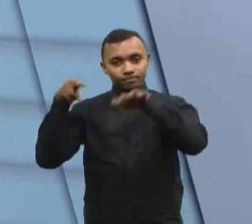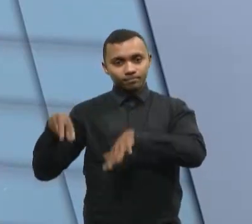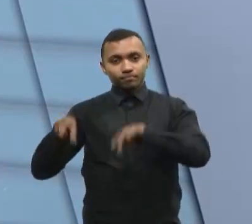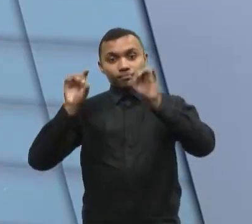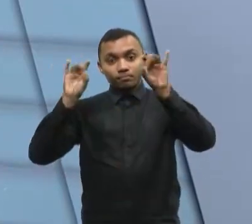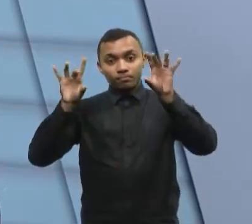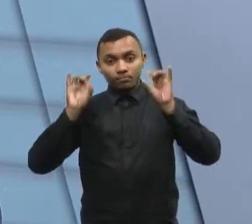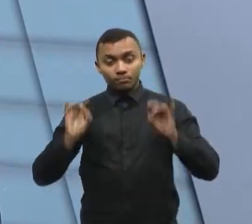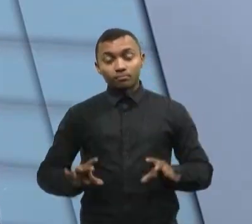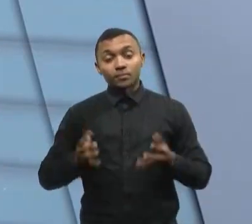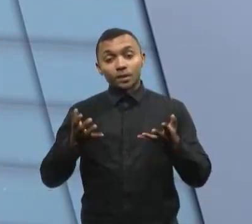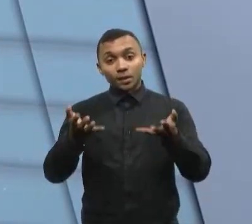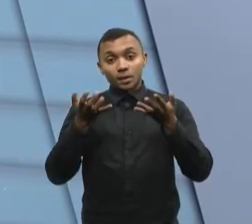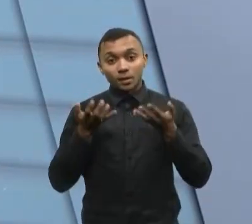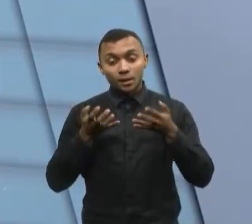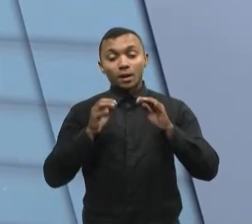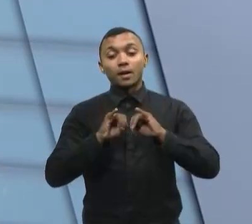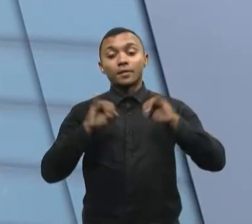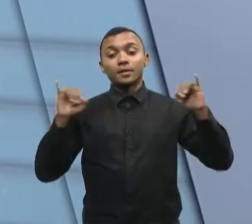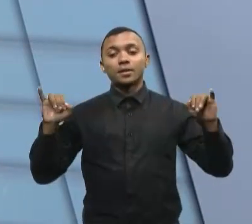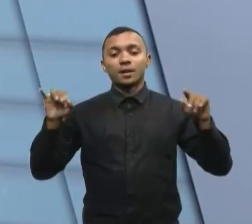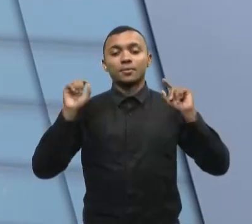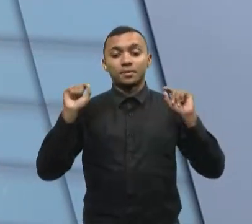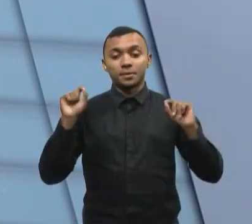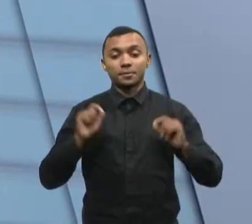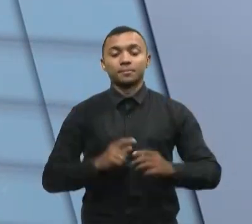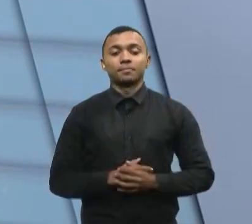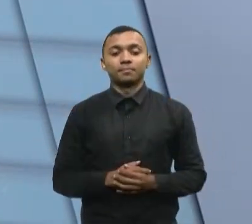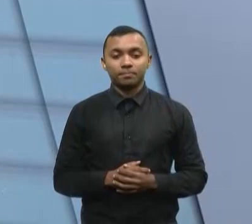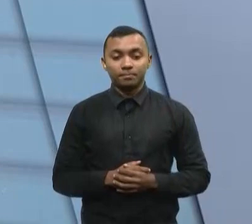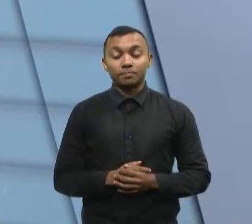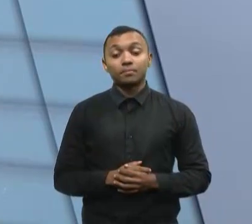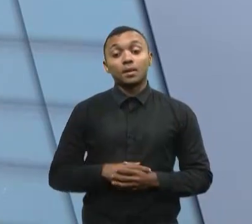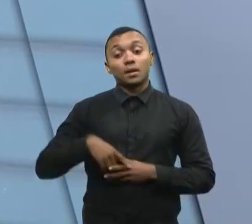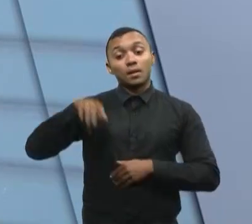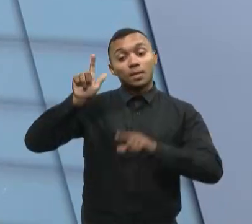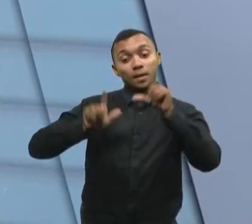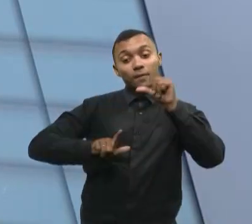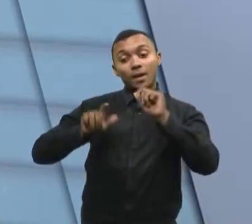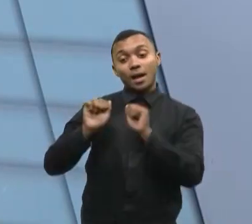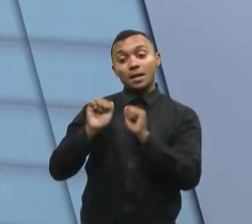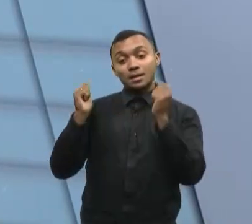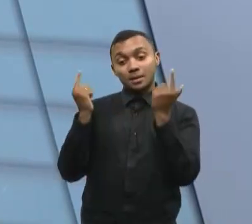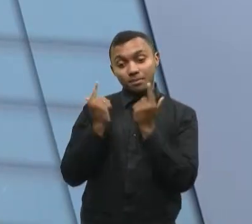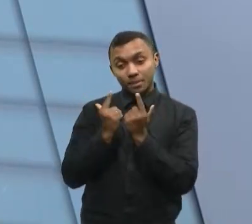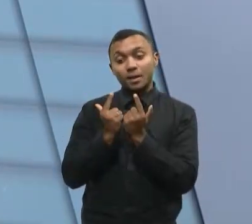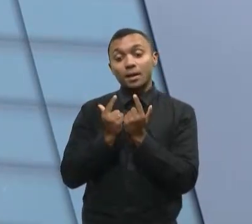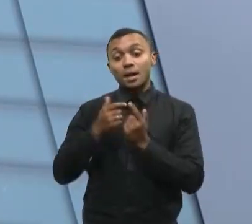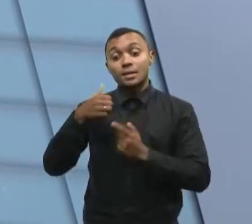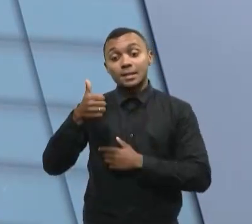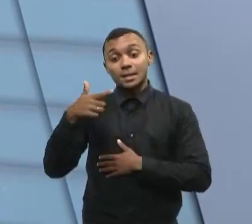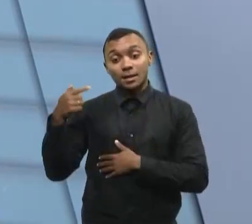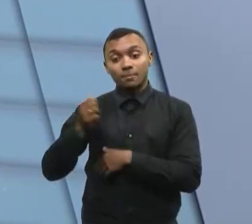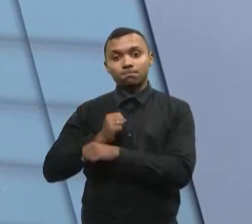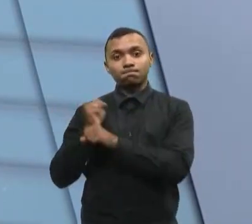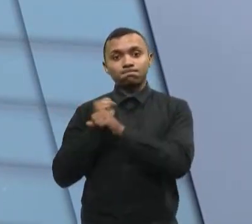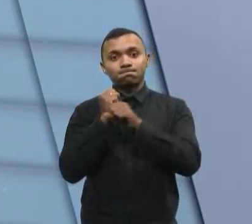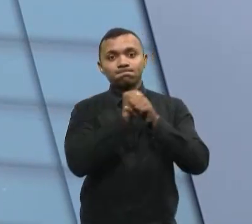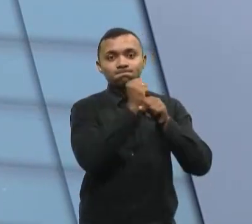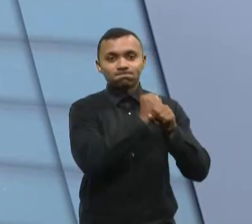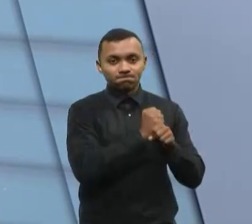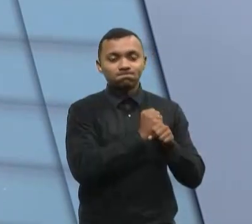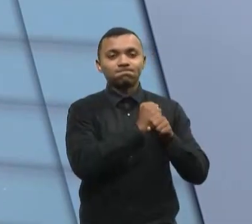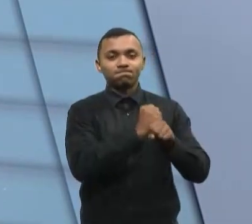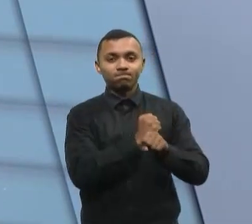eu quero fazer esse registro aqui, na abertura do programa, porque a TV Assembleia completou 17 anos no ar, no último